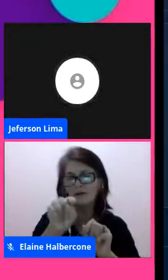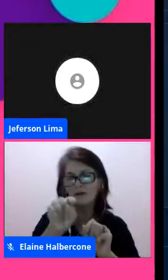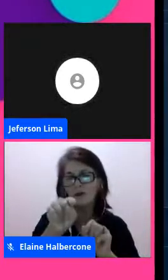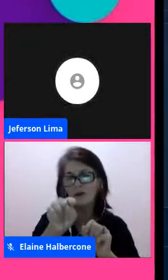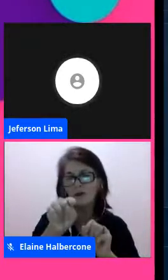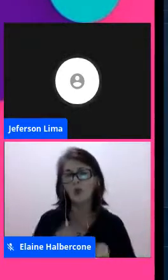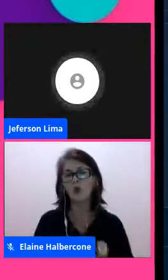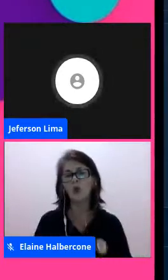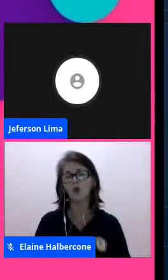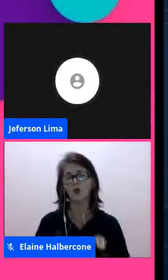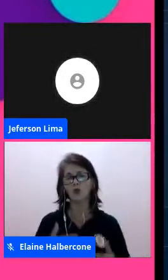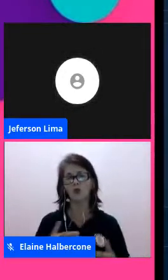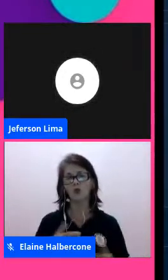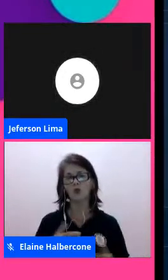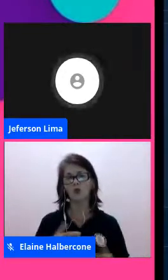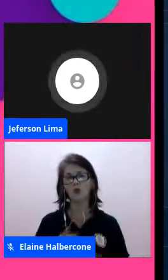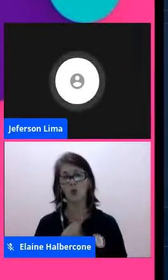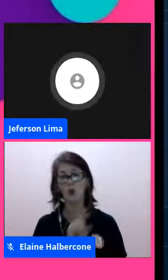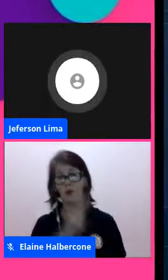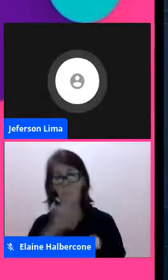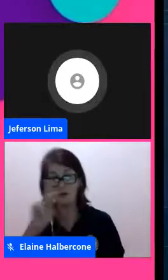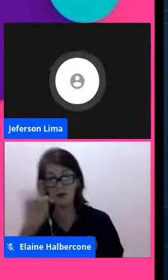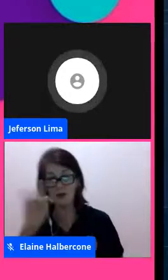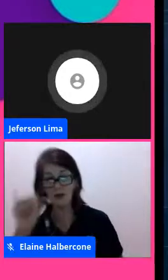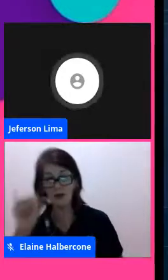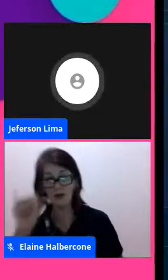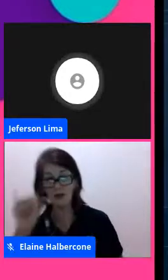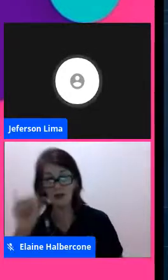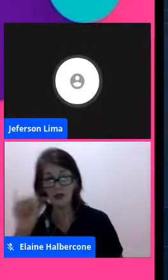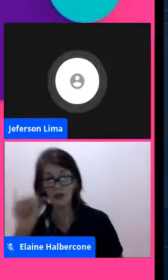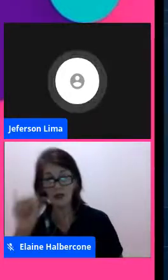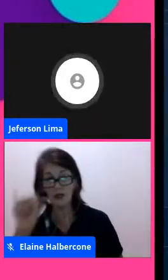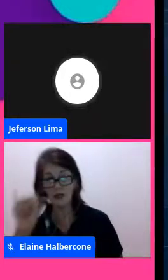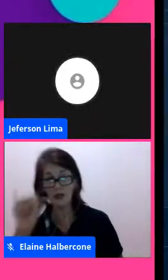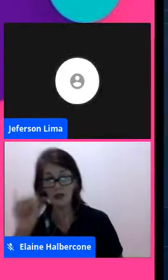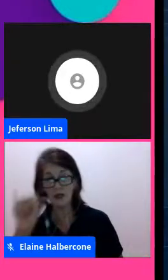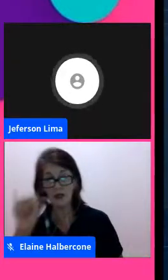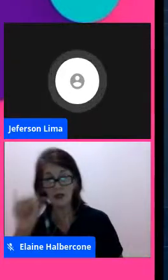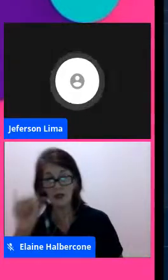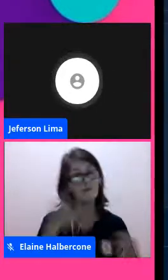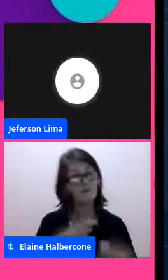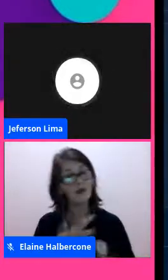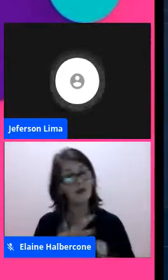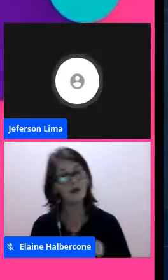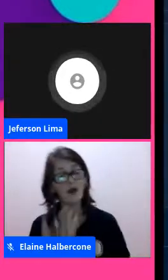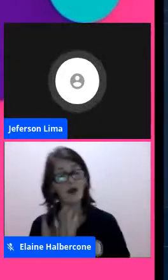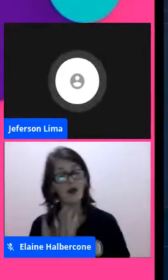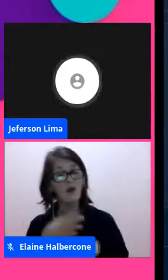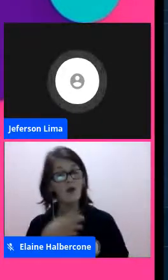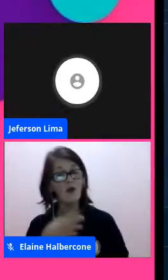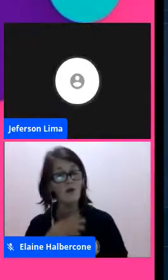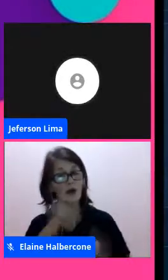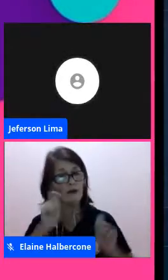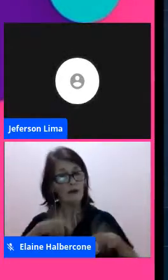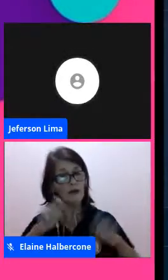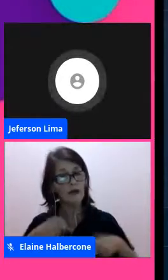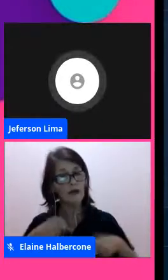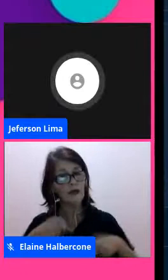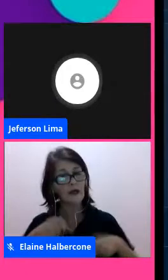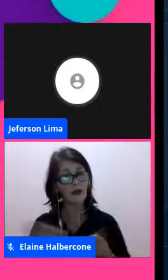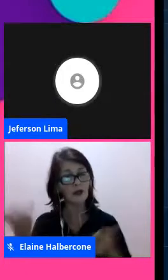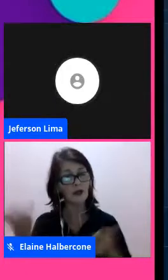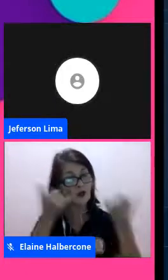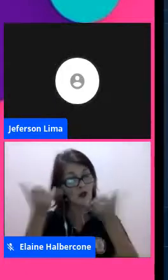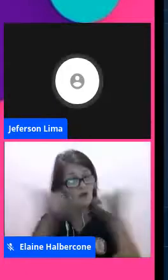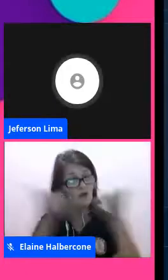ops, não deixou. A gente tem que criar uma maneira de proteger o nosso dado, mas também de permitir algumas coisas. Então a gente vai fazer